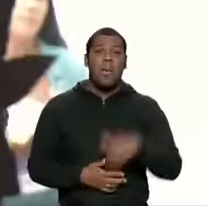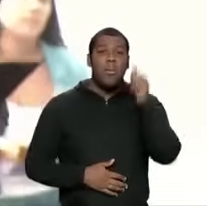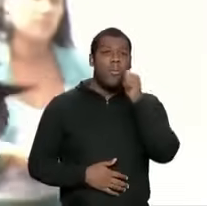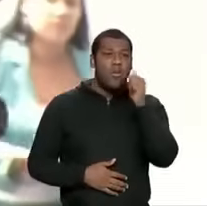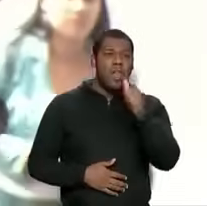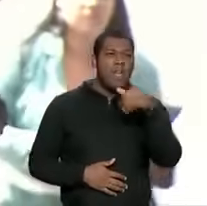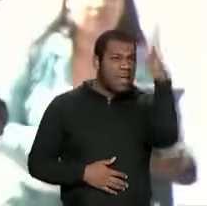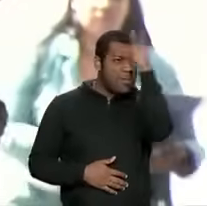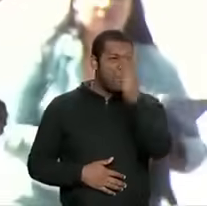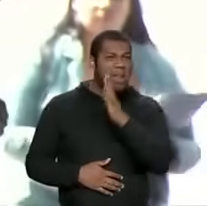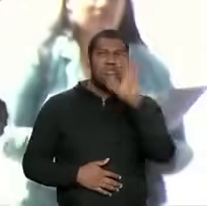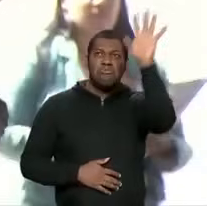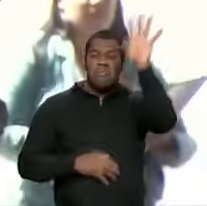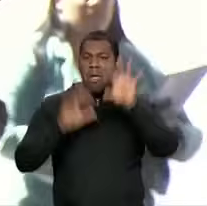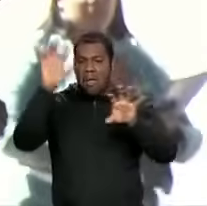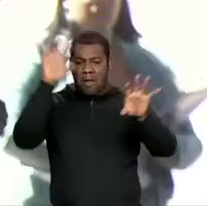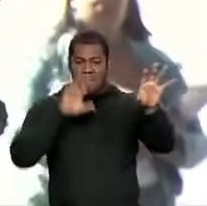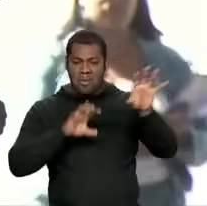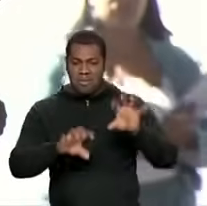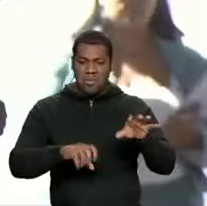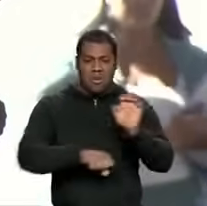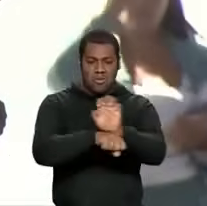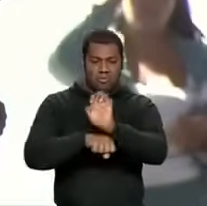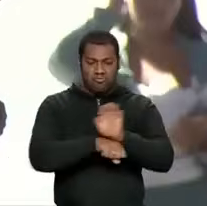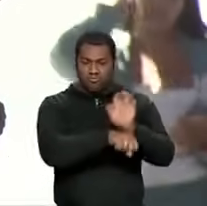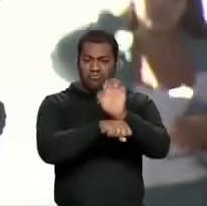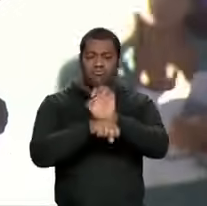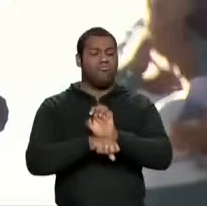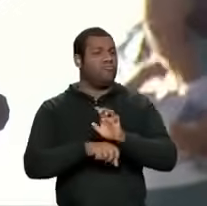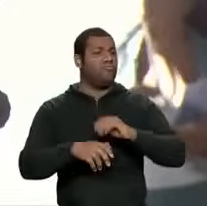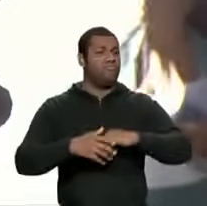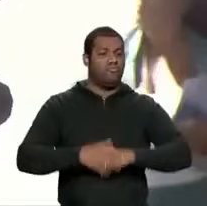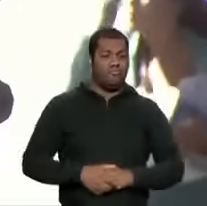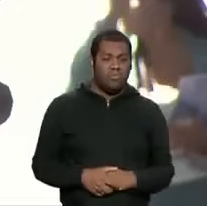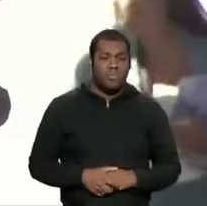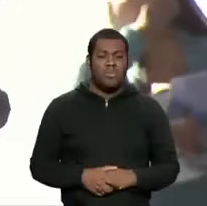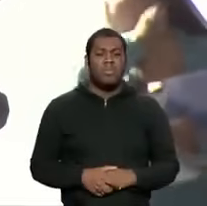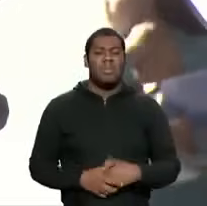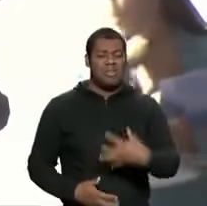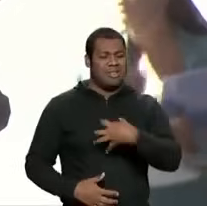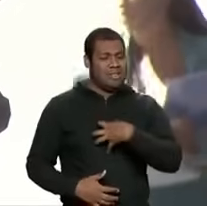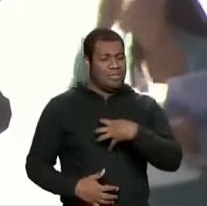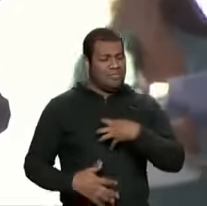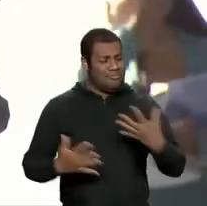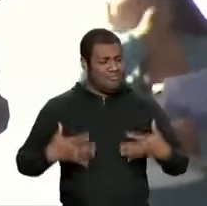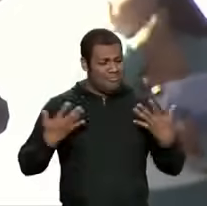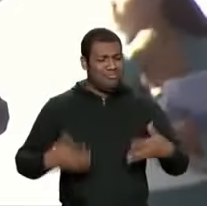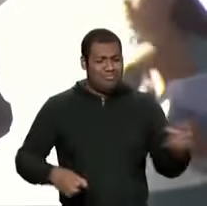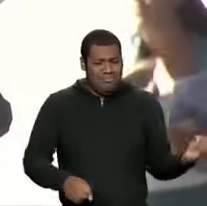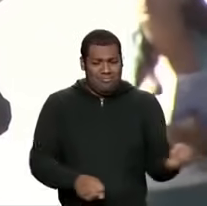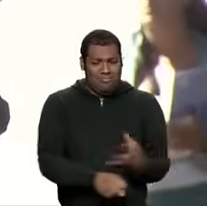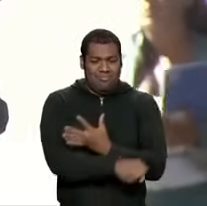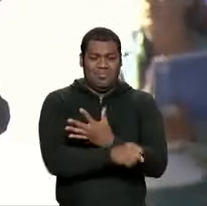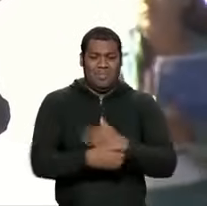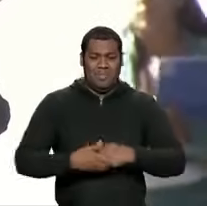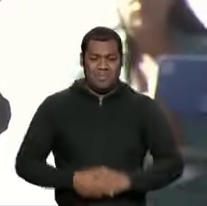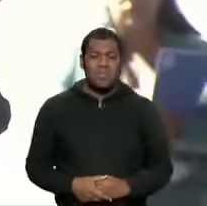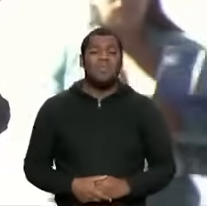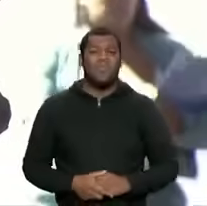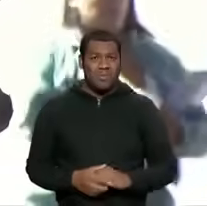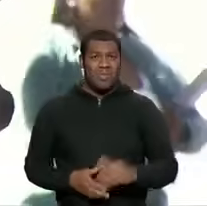E aí eu já vou finalizando dizendo que ficou muita alegria com muita emoção que a gente é